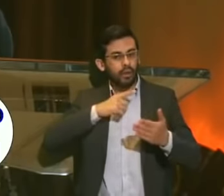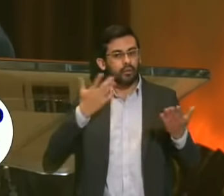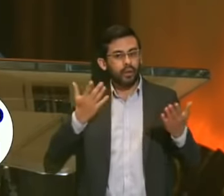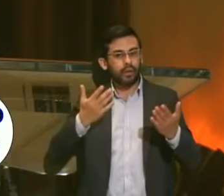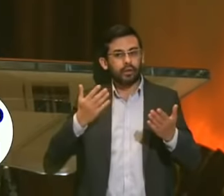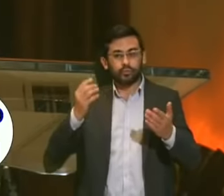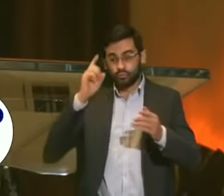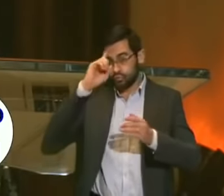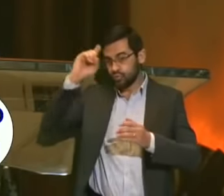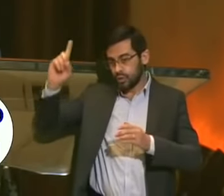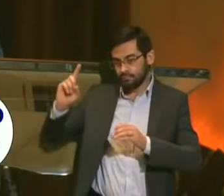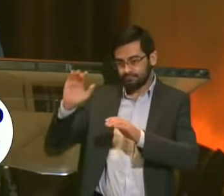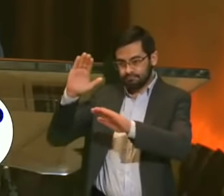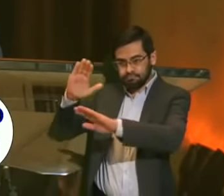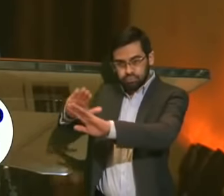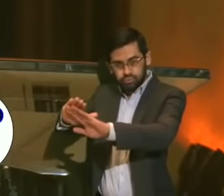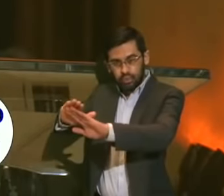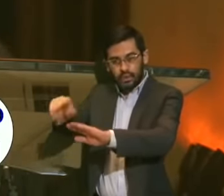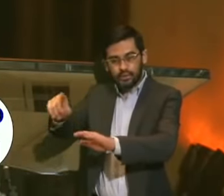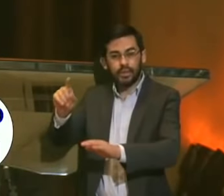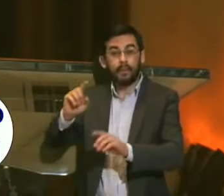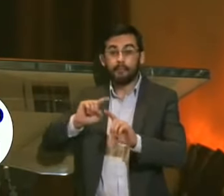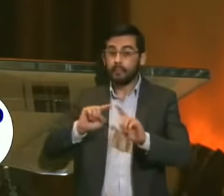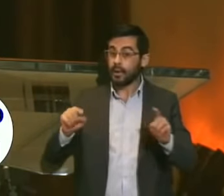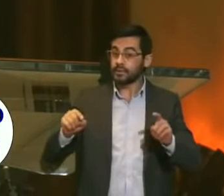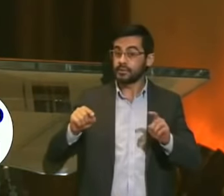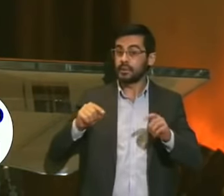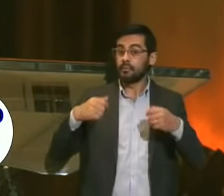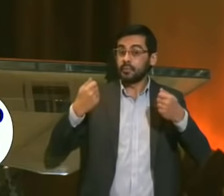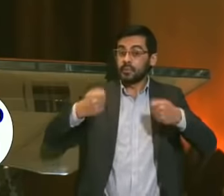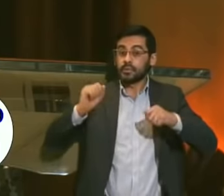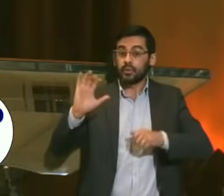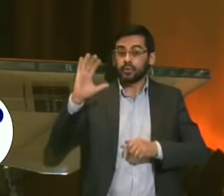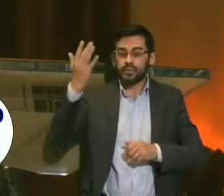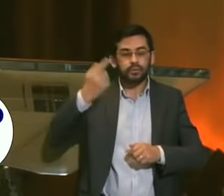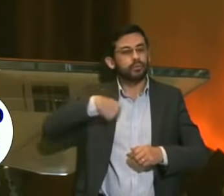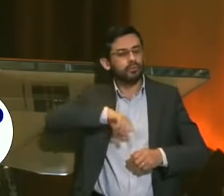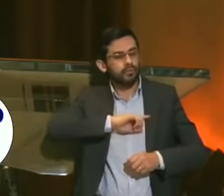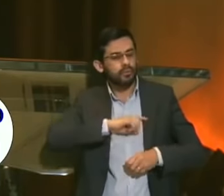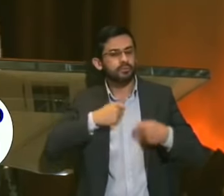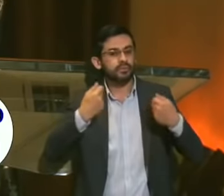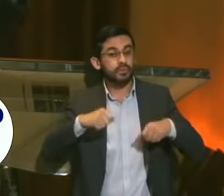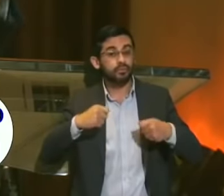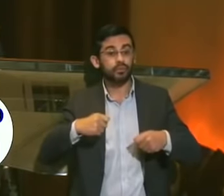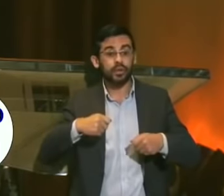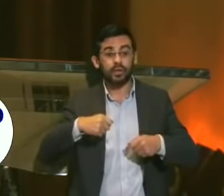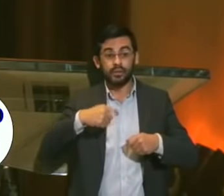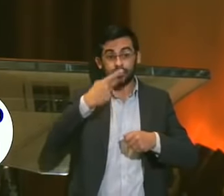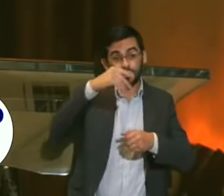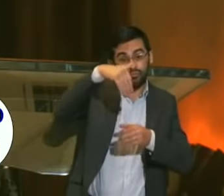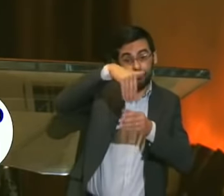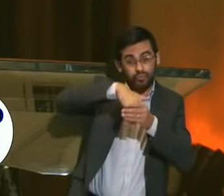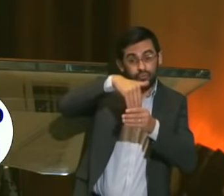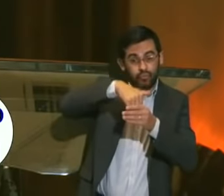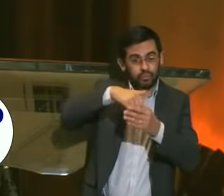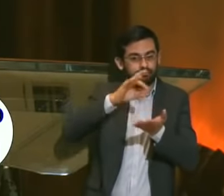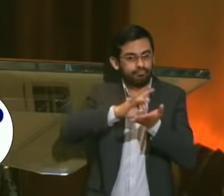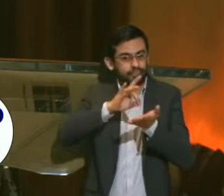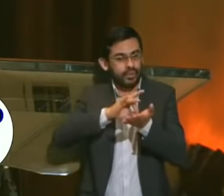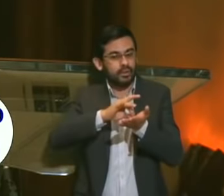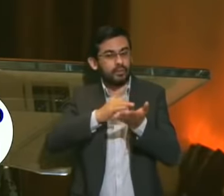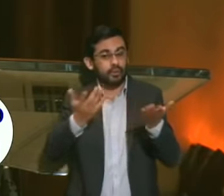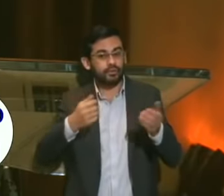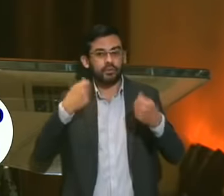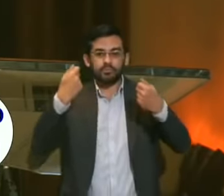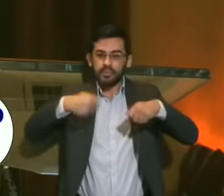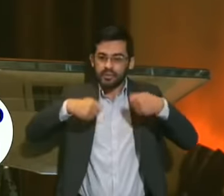quiser, a imposição das mãos. Mas para isso acontecer, você tem que nos autorizar como membro da igreja. E aí você